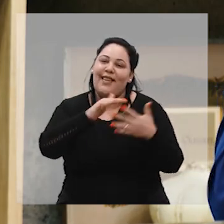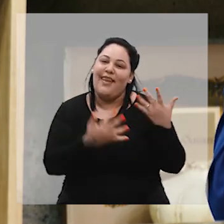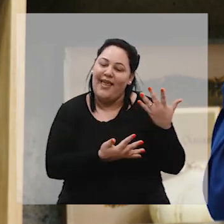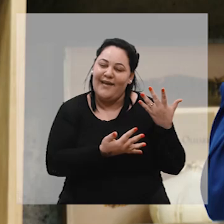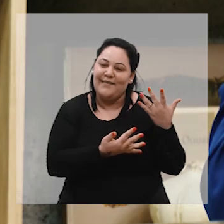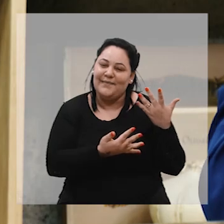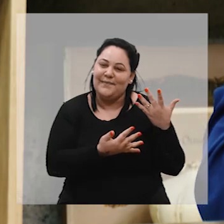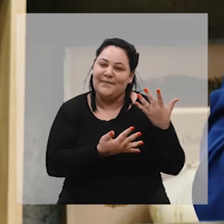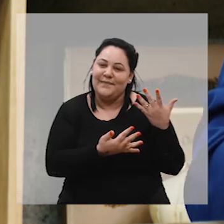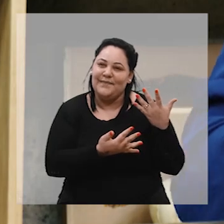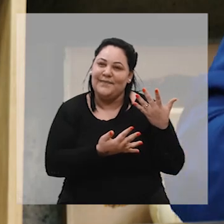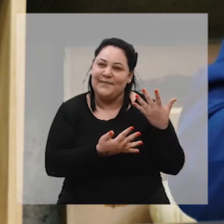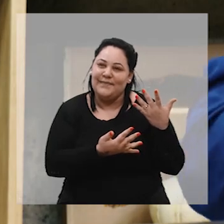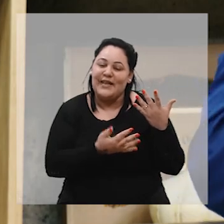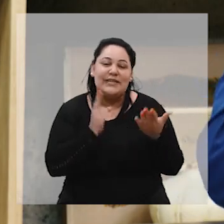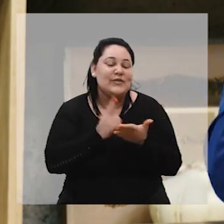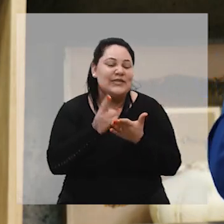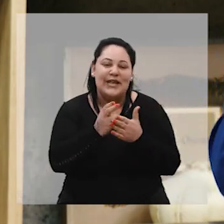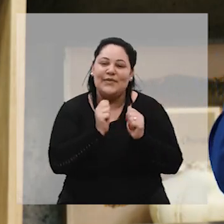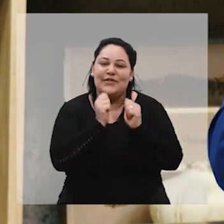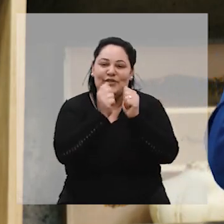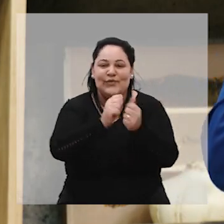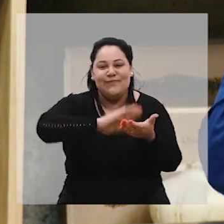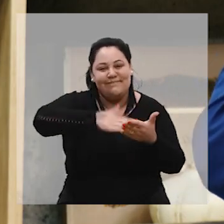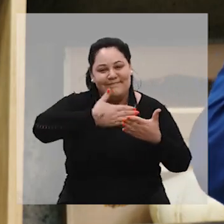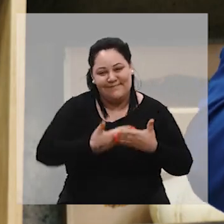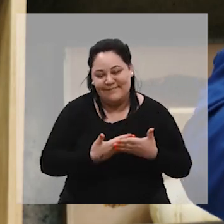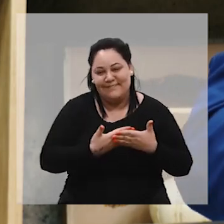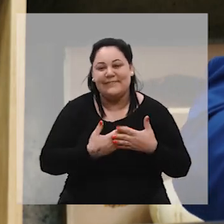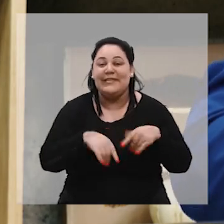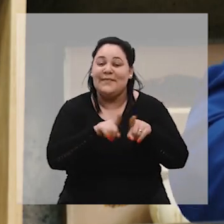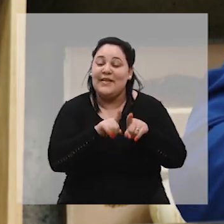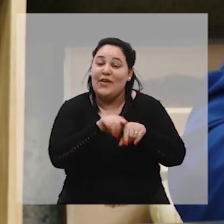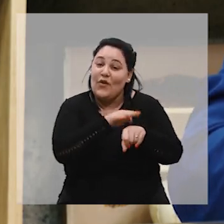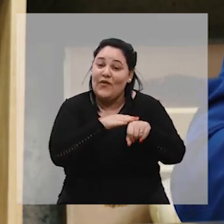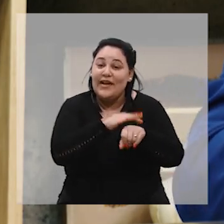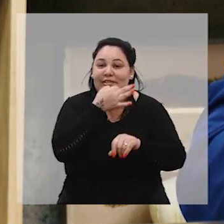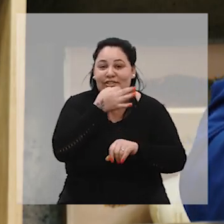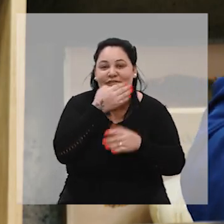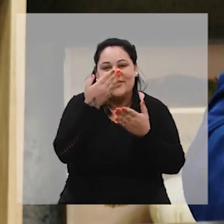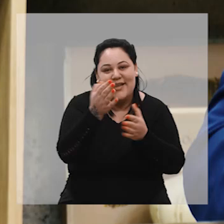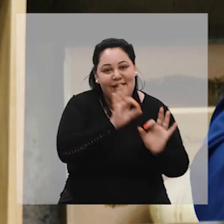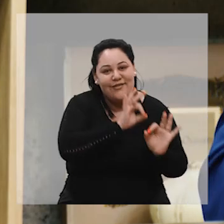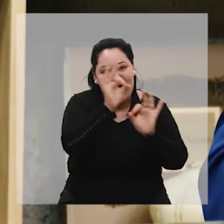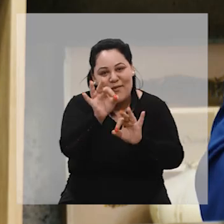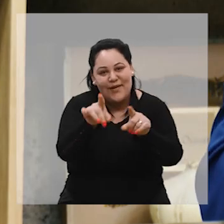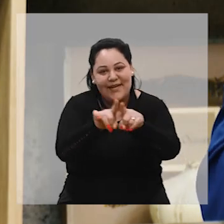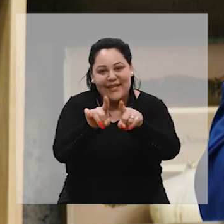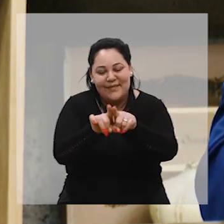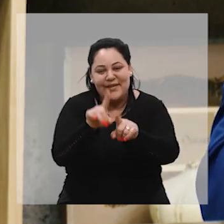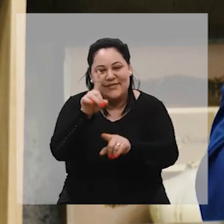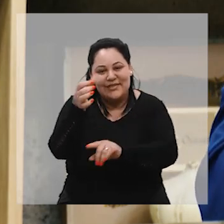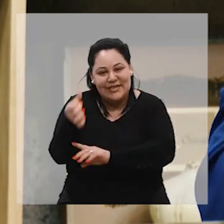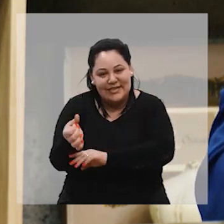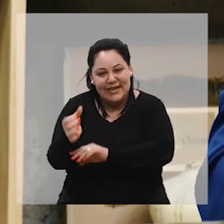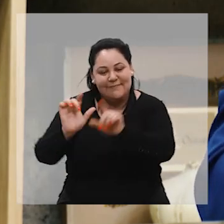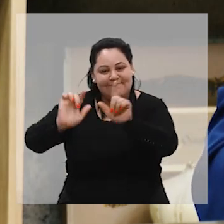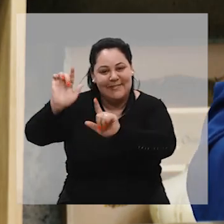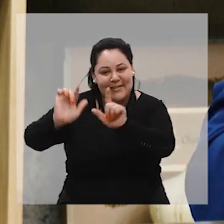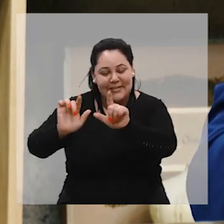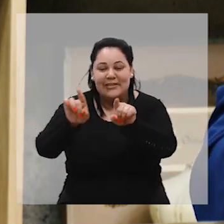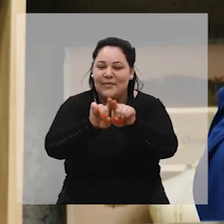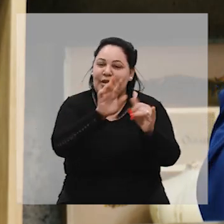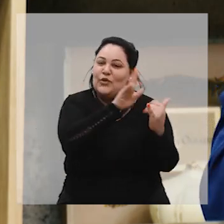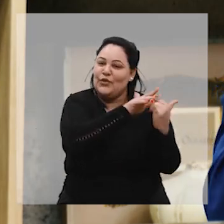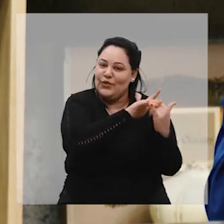intérpretes das línguas de sinais que também estão sempre com a gente aqui no Conversa Caxias. Você que nos acompanha através do canal